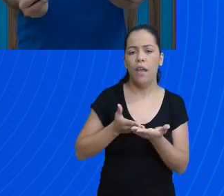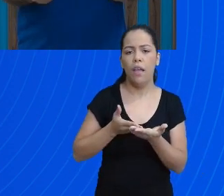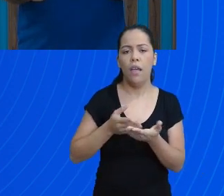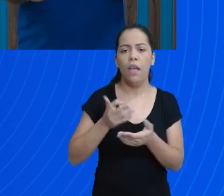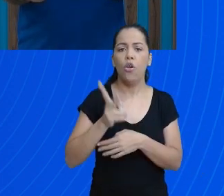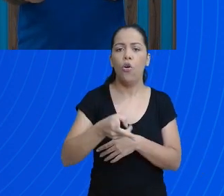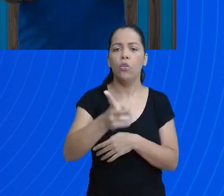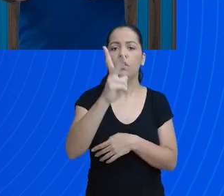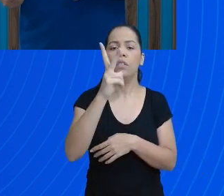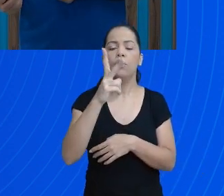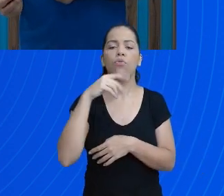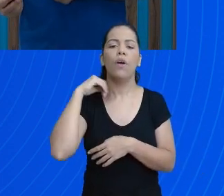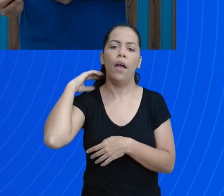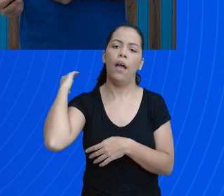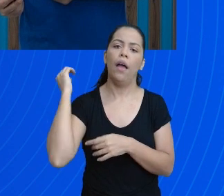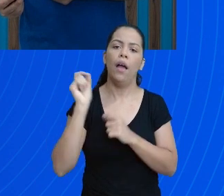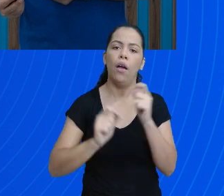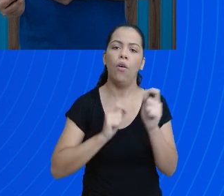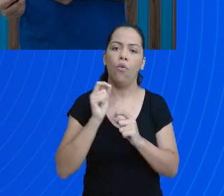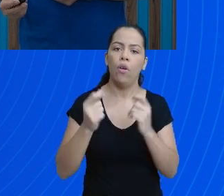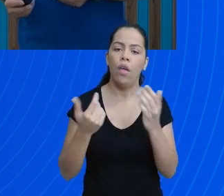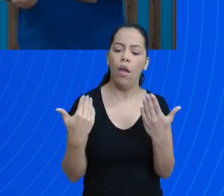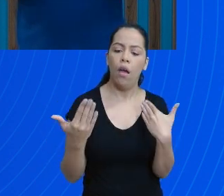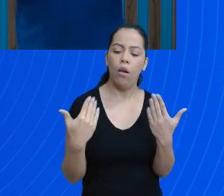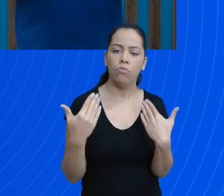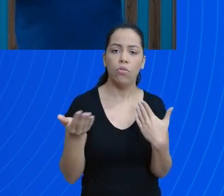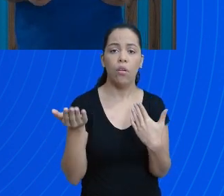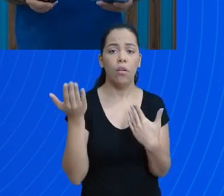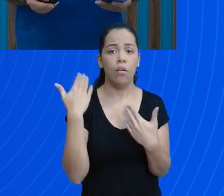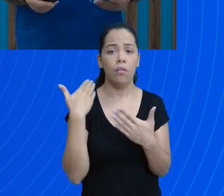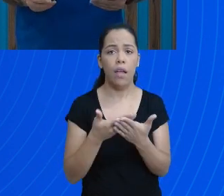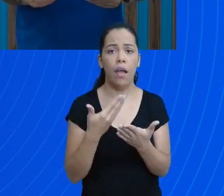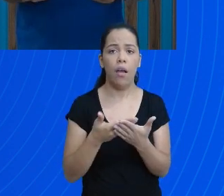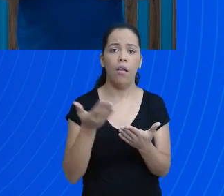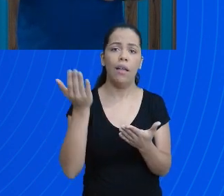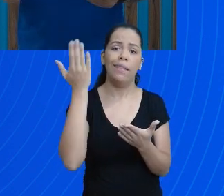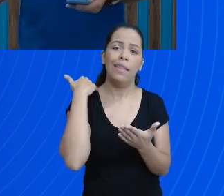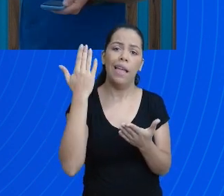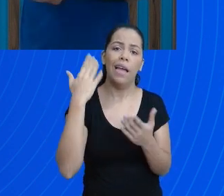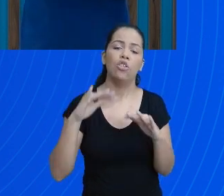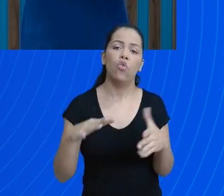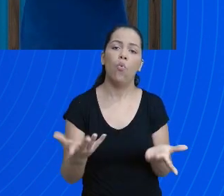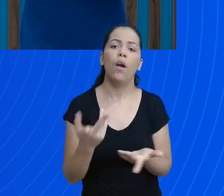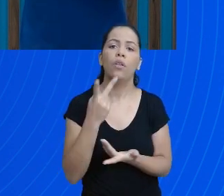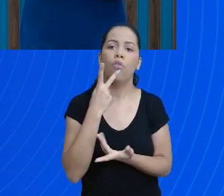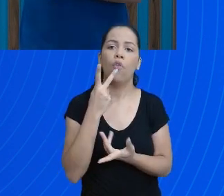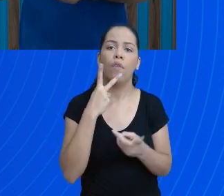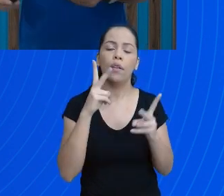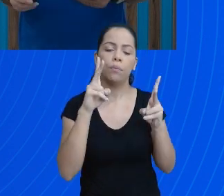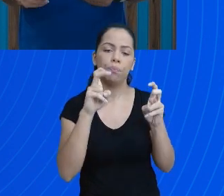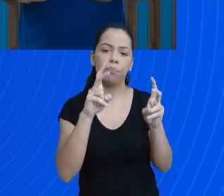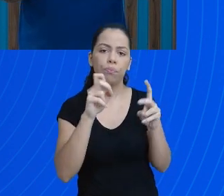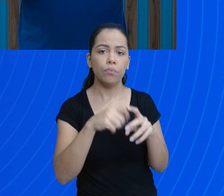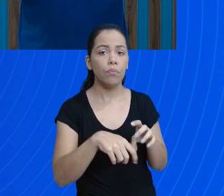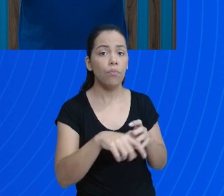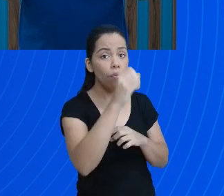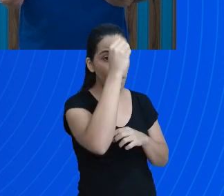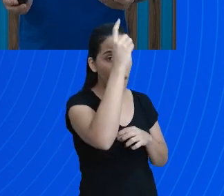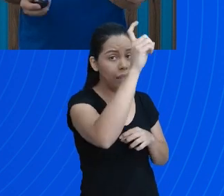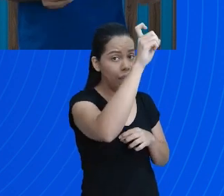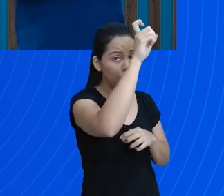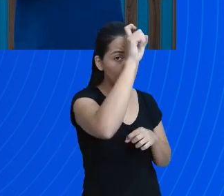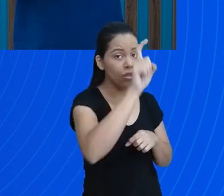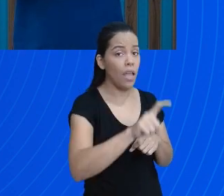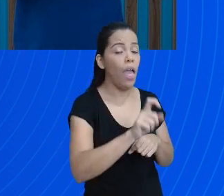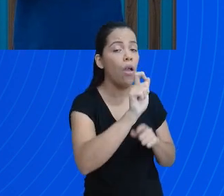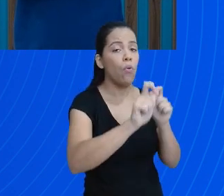como base da nossa discussão da aula anterior. Quando eu falo a ideia do egípcio, eu estou pensando na ideia prática